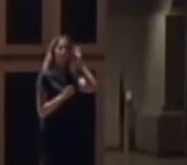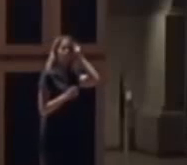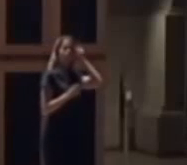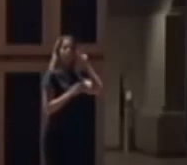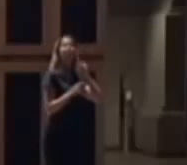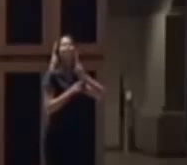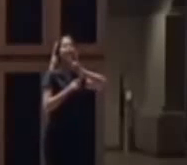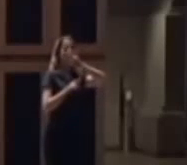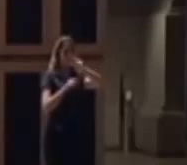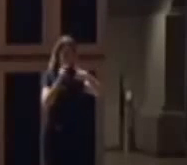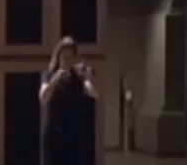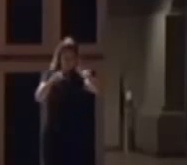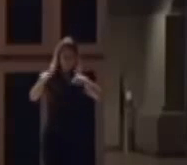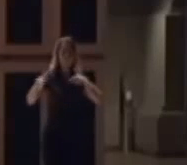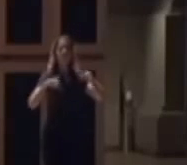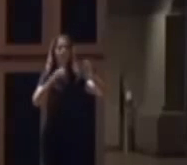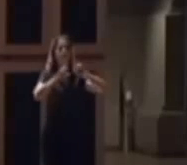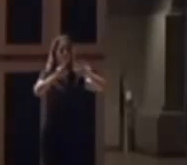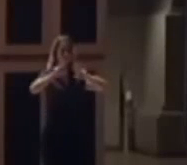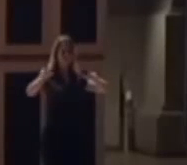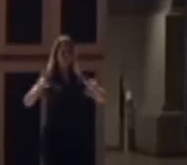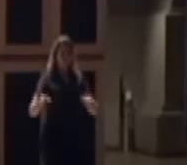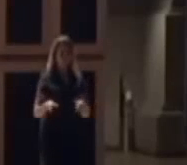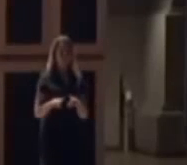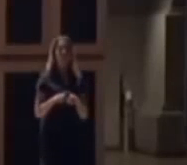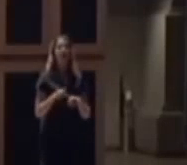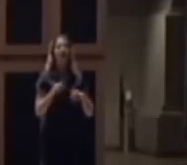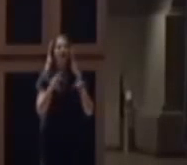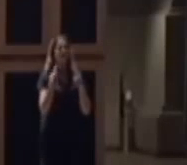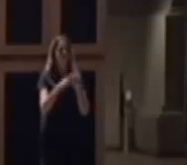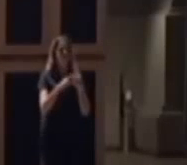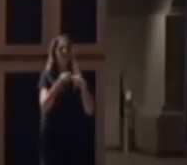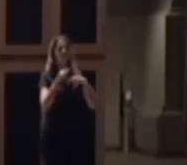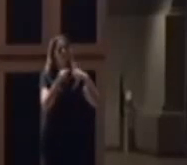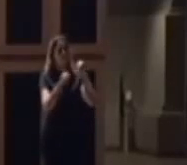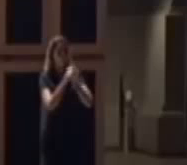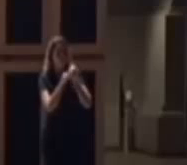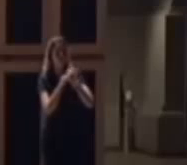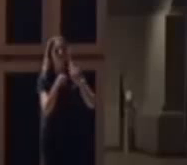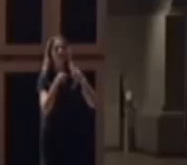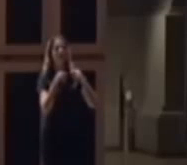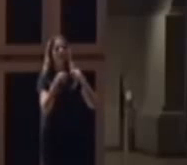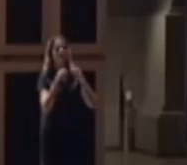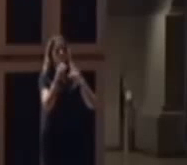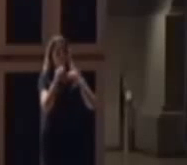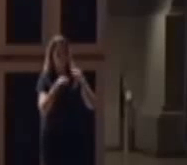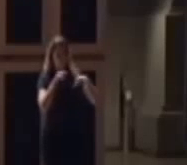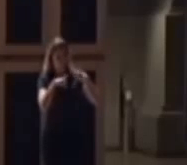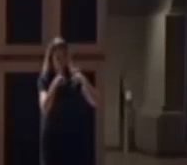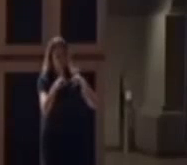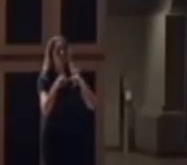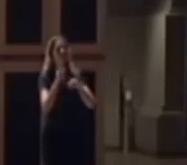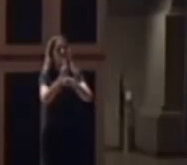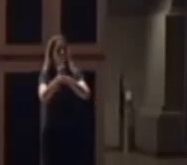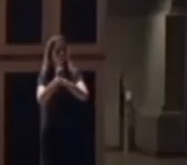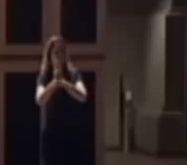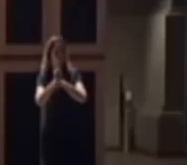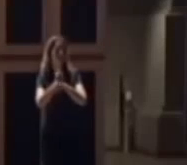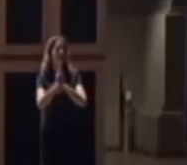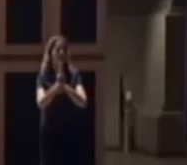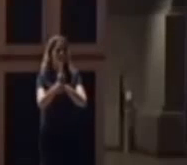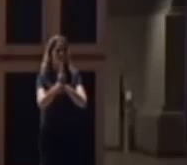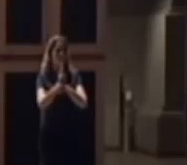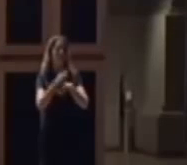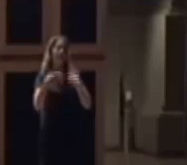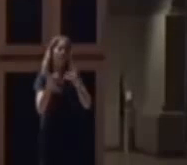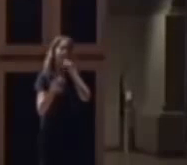tivemos uma sedimentação e evolução do modelo com a construção de metodologias de celebração, acompanhamento e fiscalização. Então, como